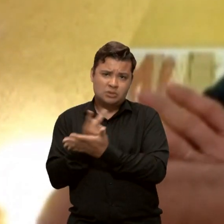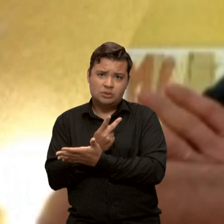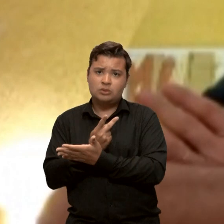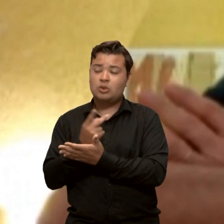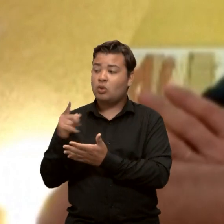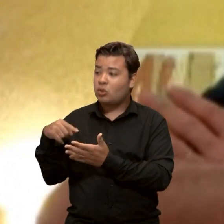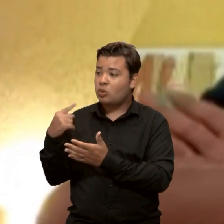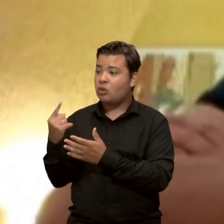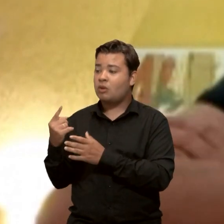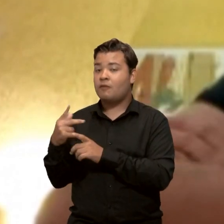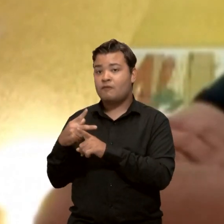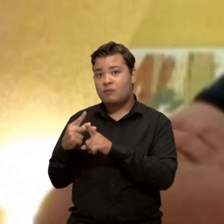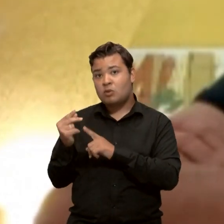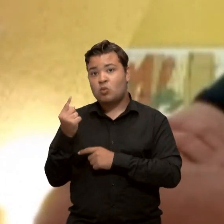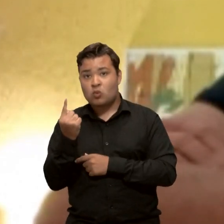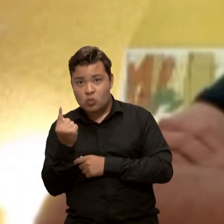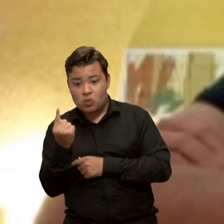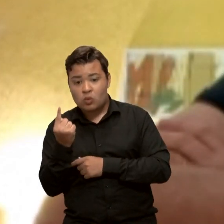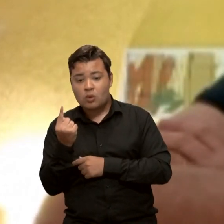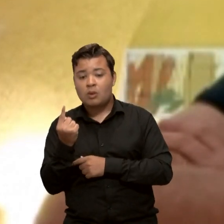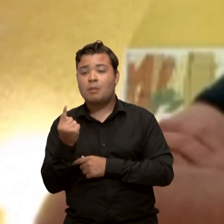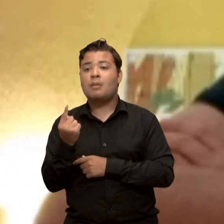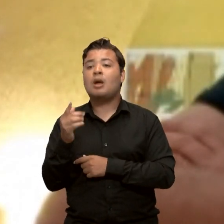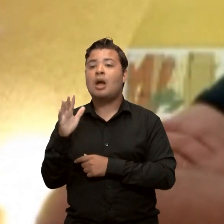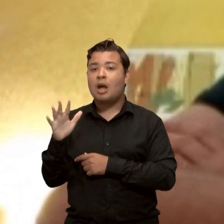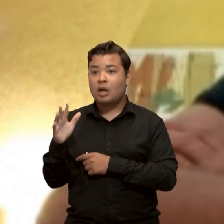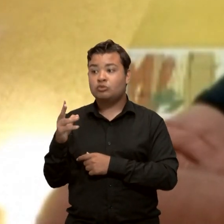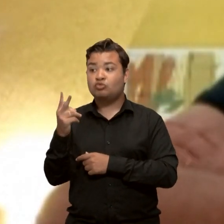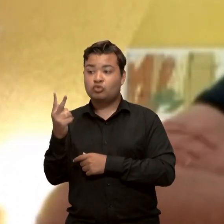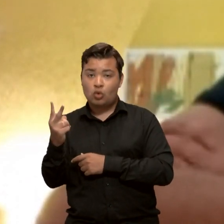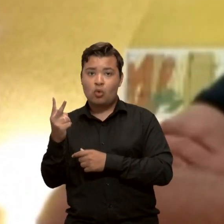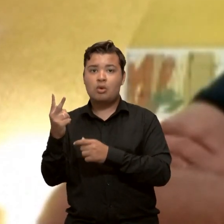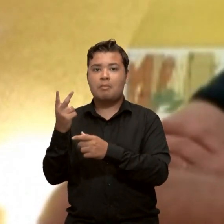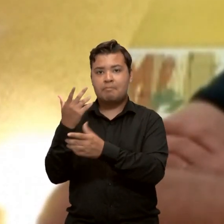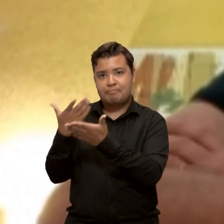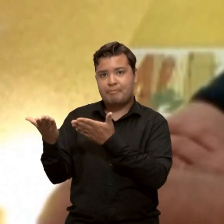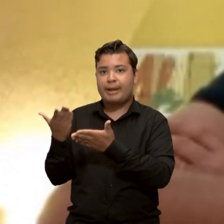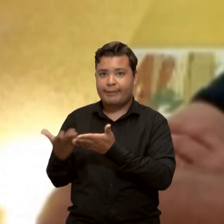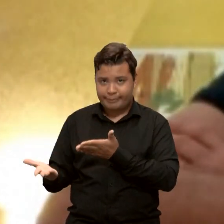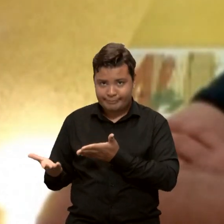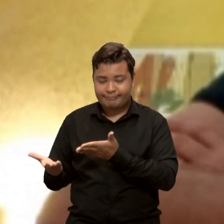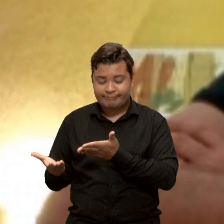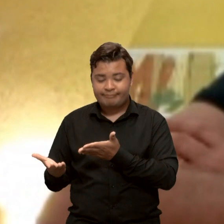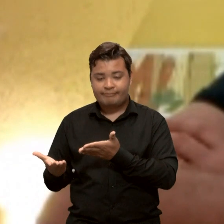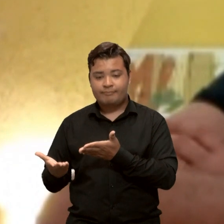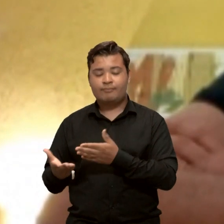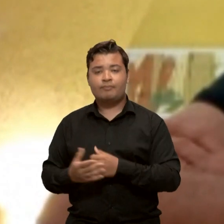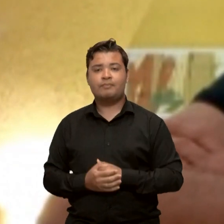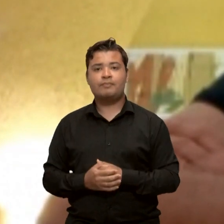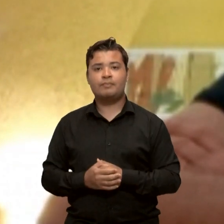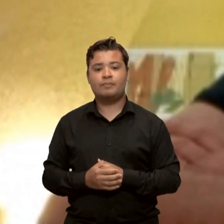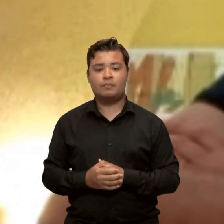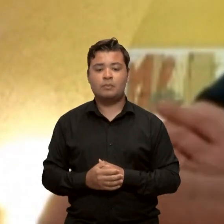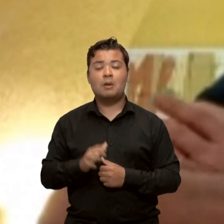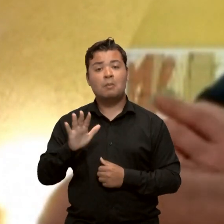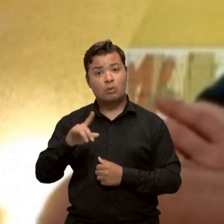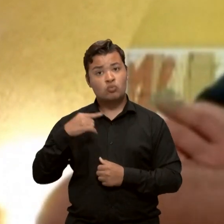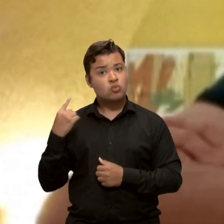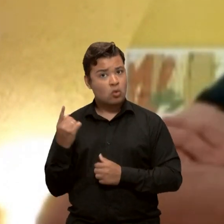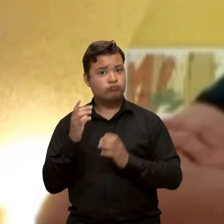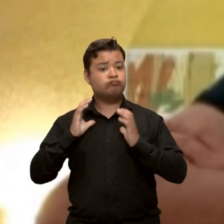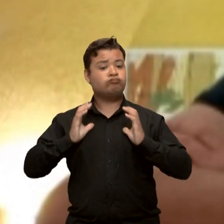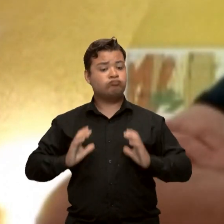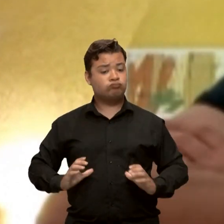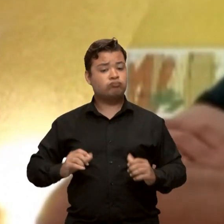um, perdemos outros 2 jogos contra o Corinthians, mas assim tivemos um comportamento bom,